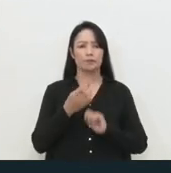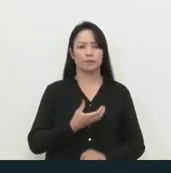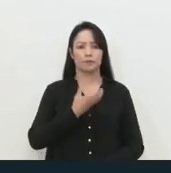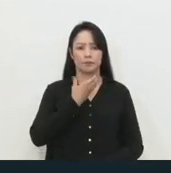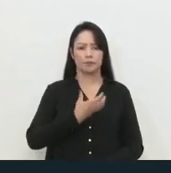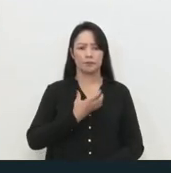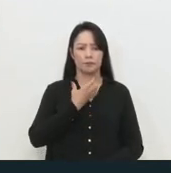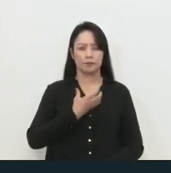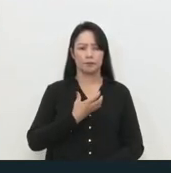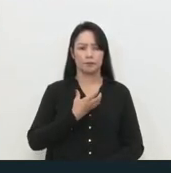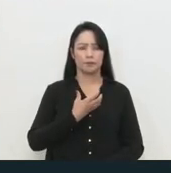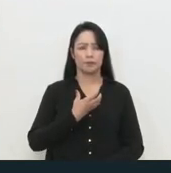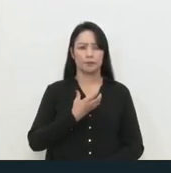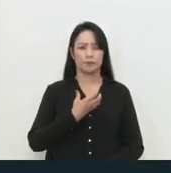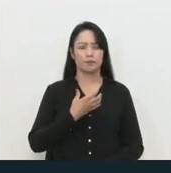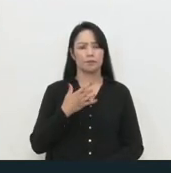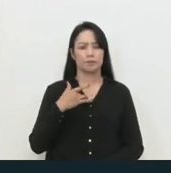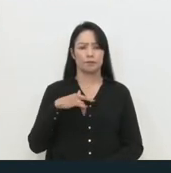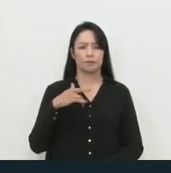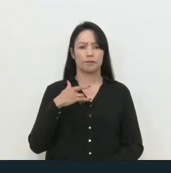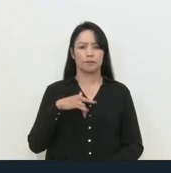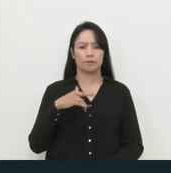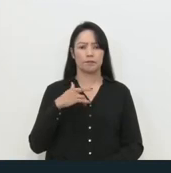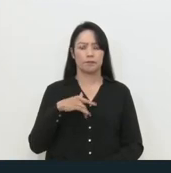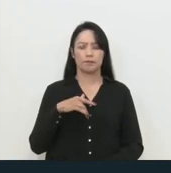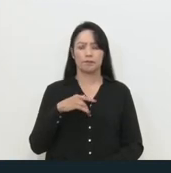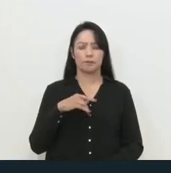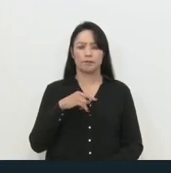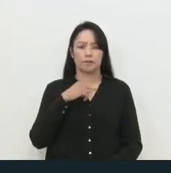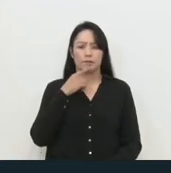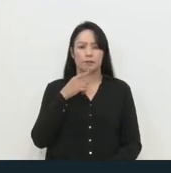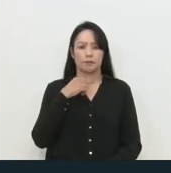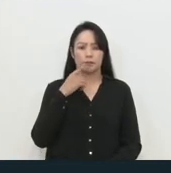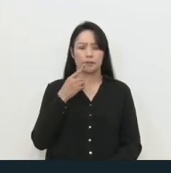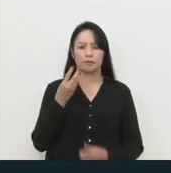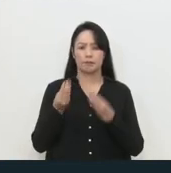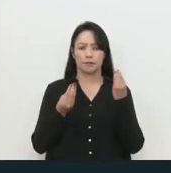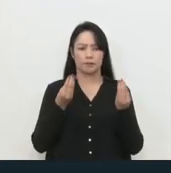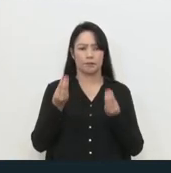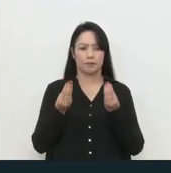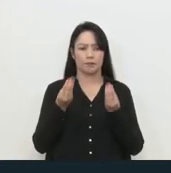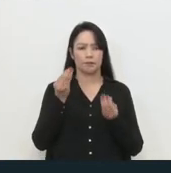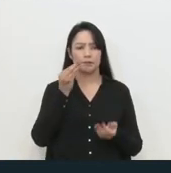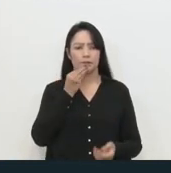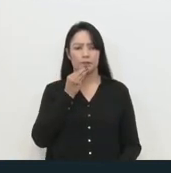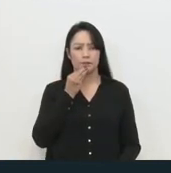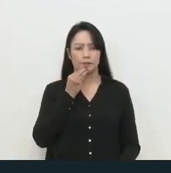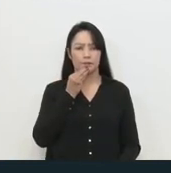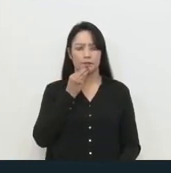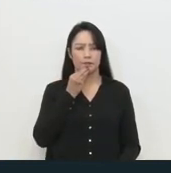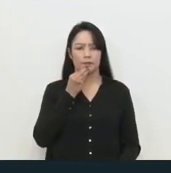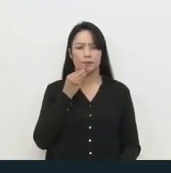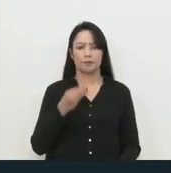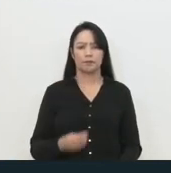e infelizmente não teve condição em oportunidade de